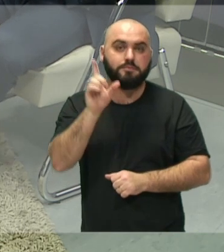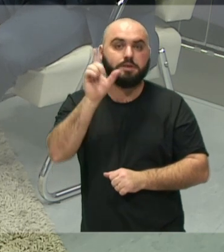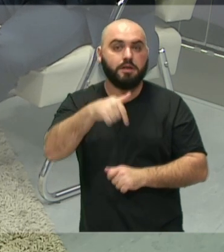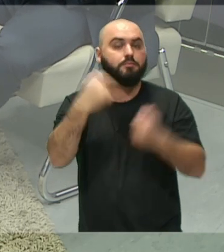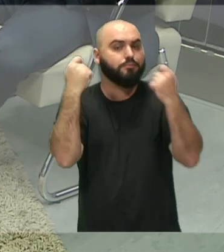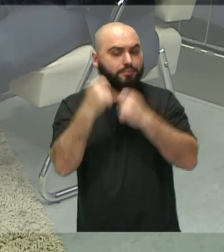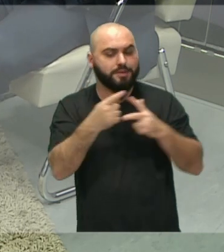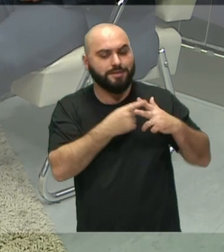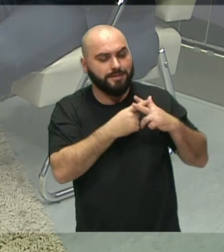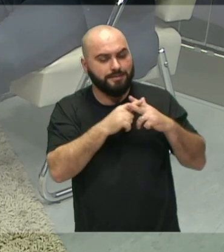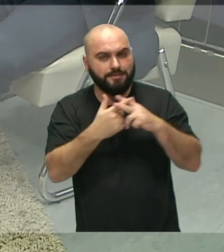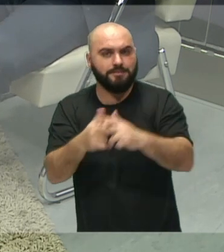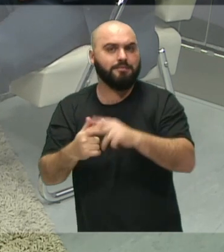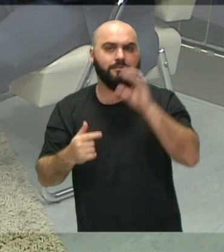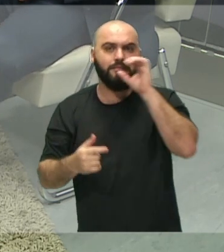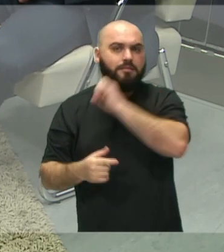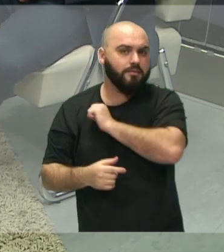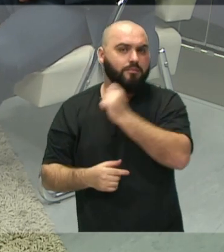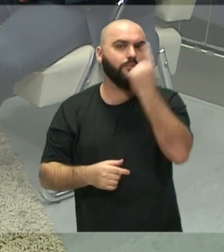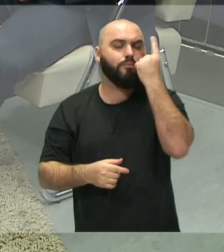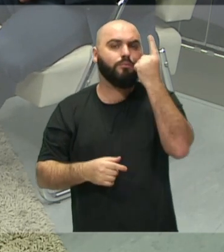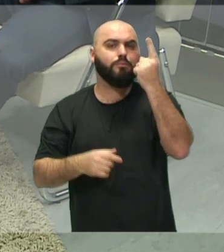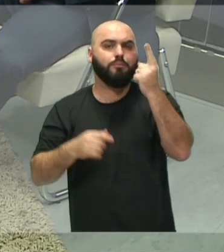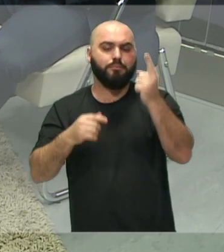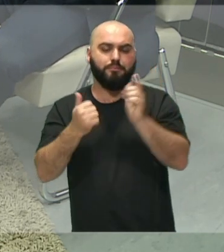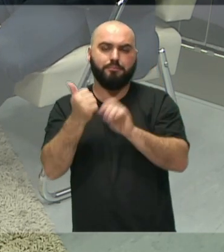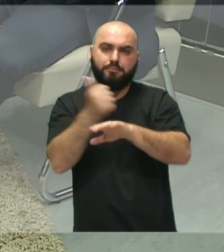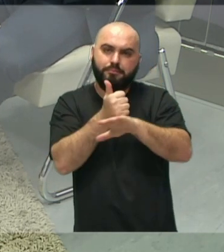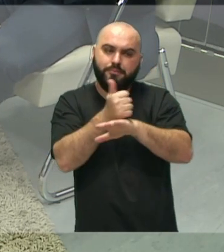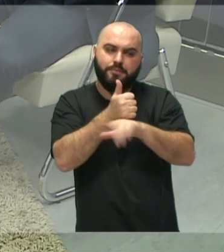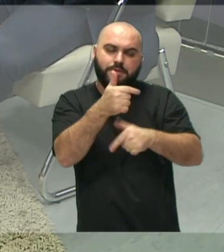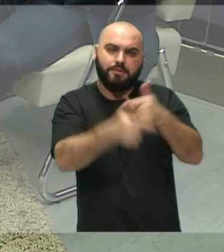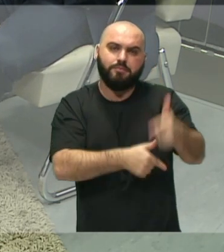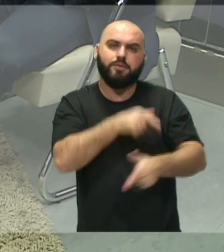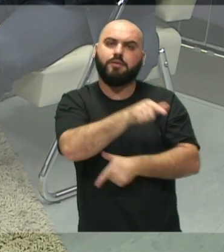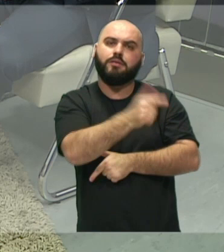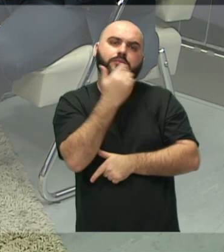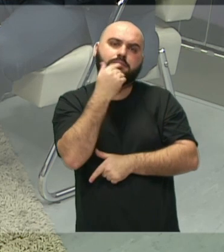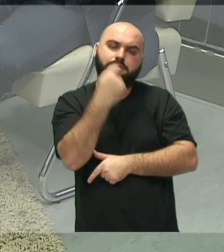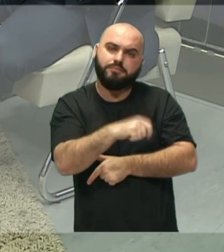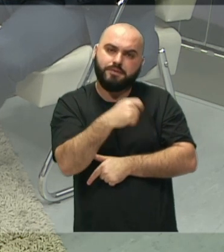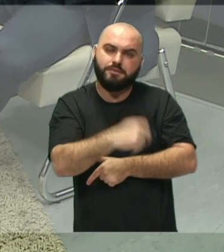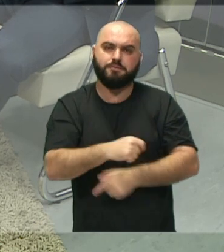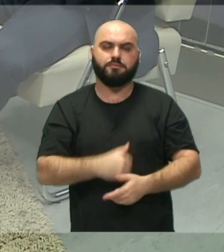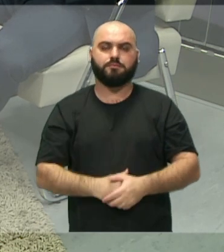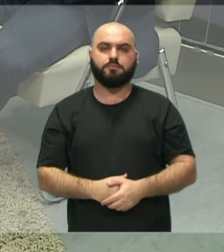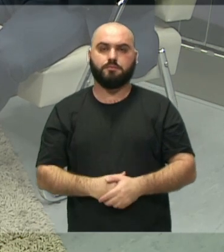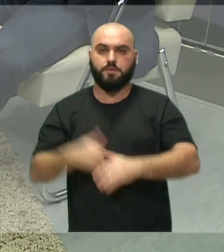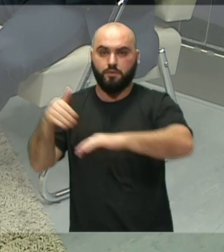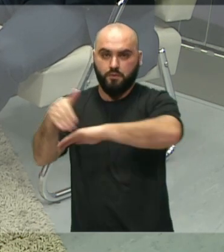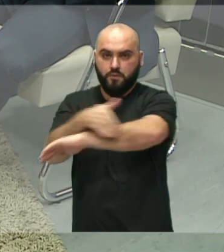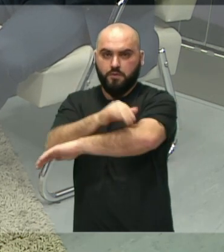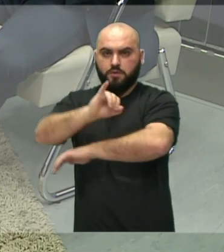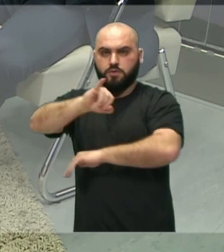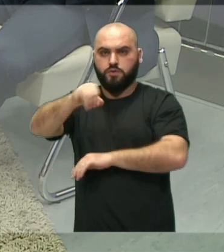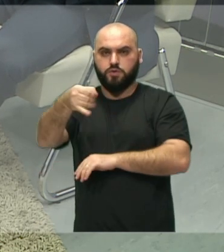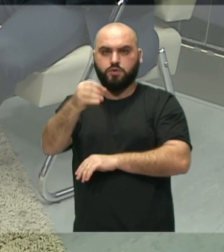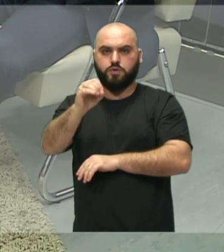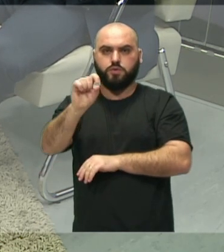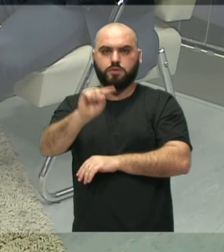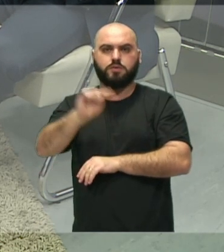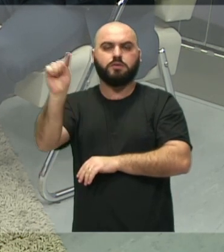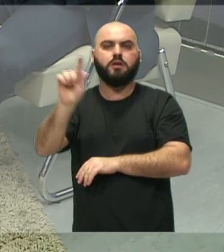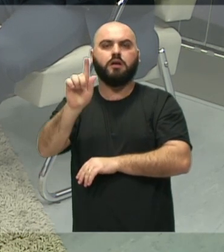por uma revitalização a pedido de um profissional que atua lá. É um anseio da comunidade, né? A Rua Joségal, porque ela estava praticamente